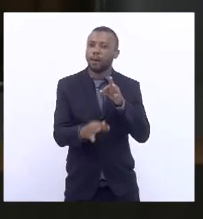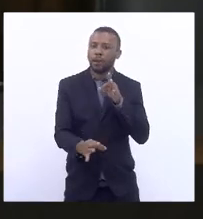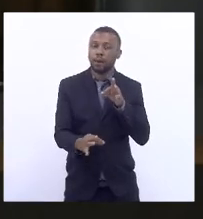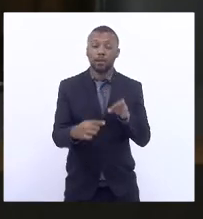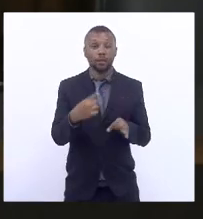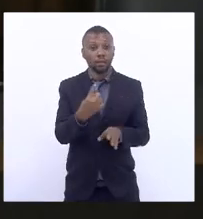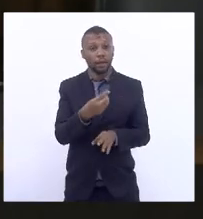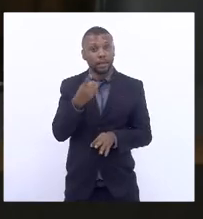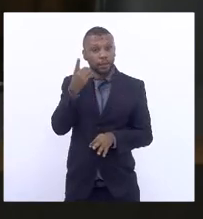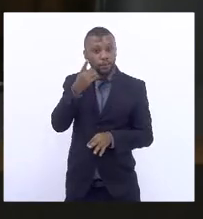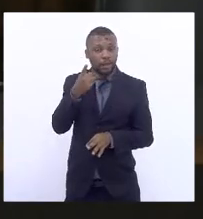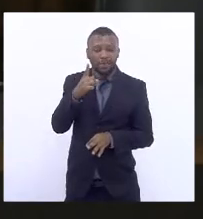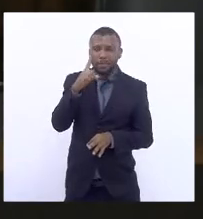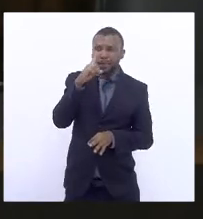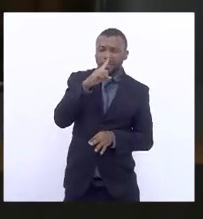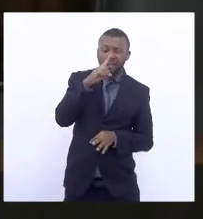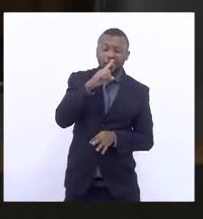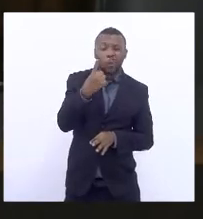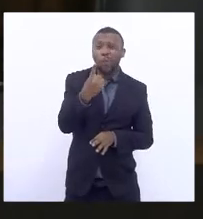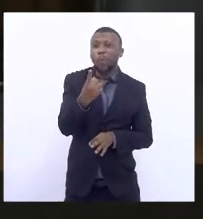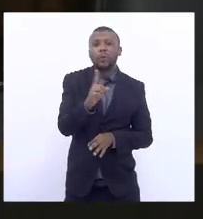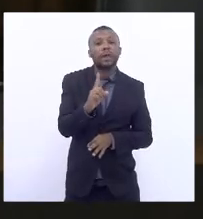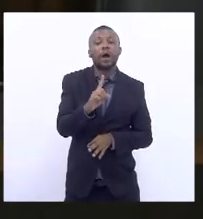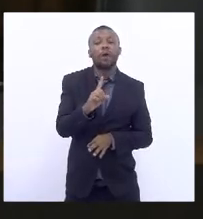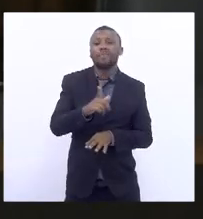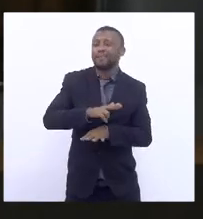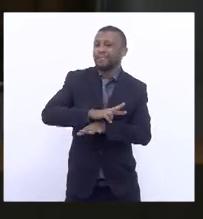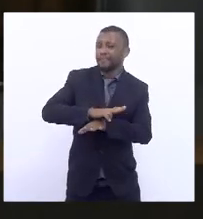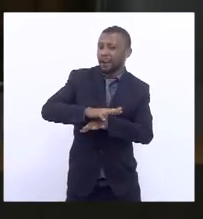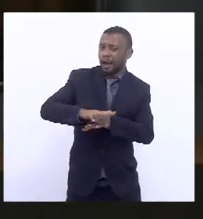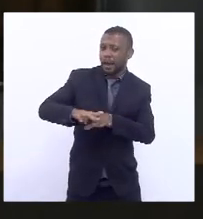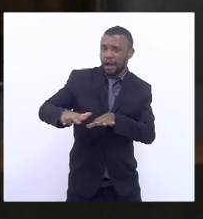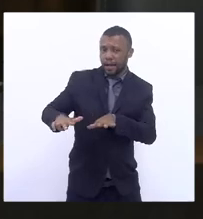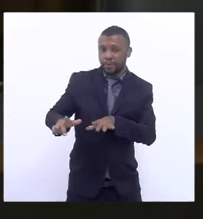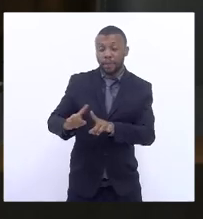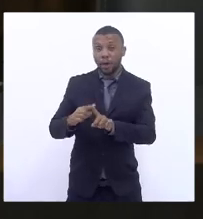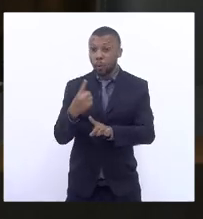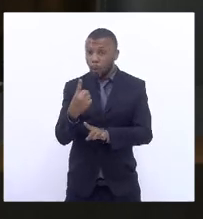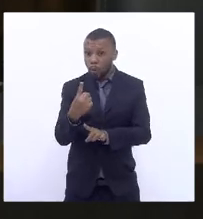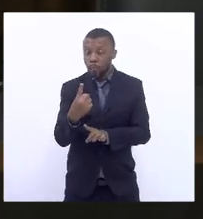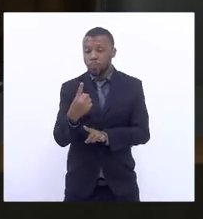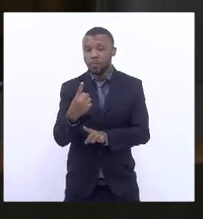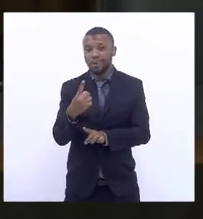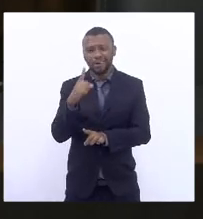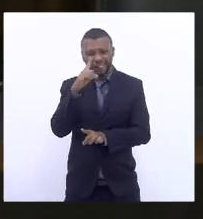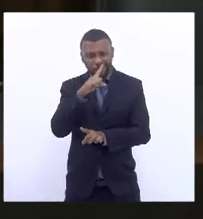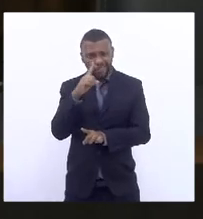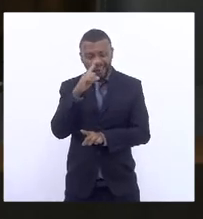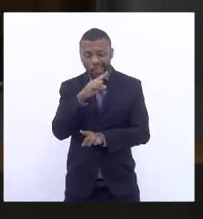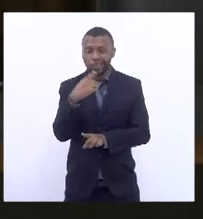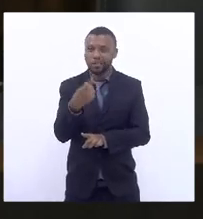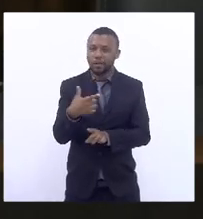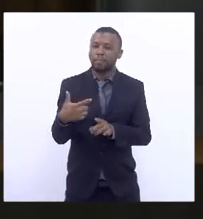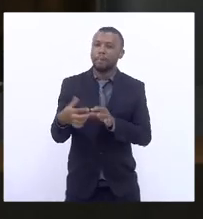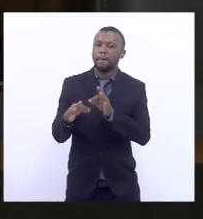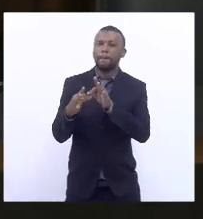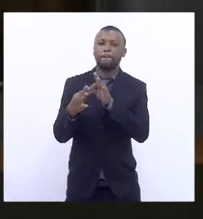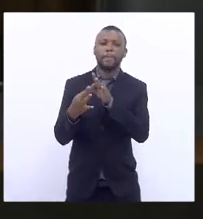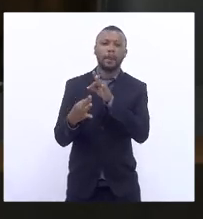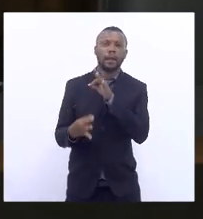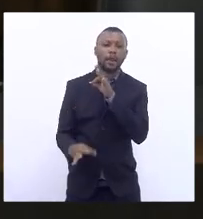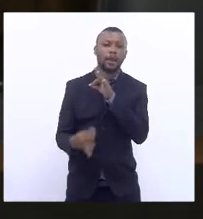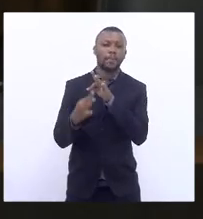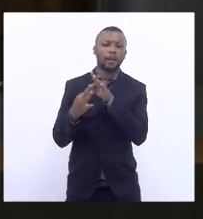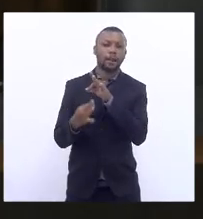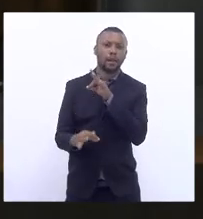defeito. Um não, uma porção, né? Mas um deles é que a gente não para de falar. Né?